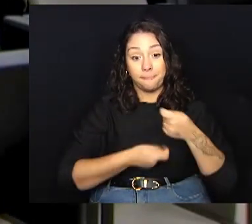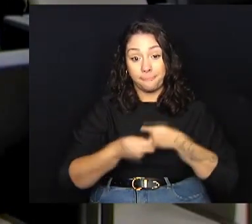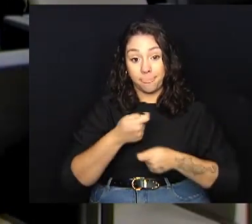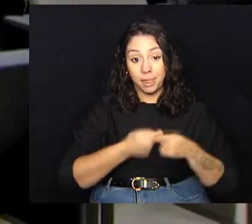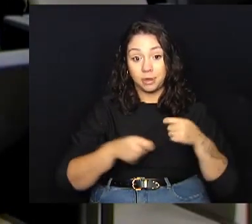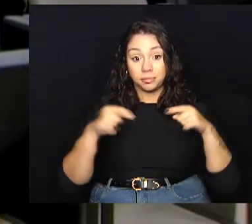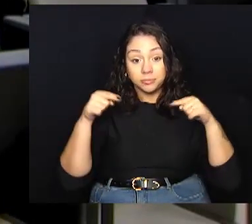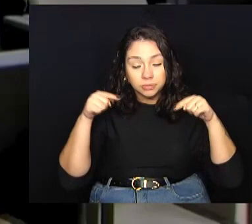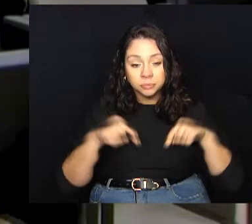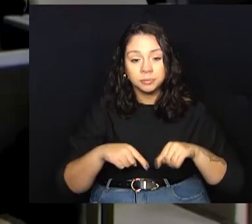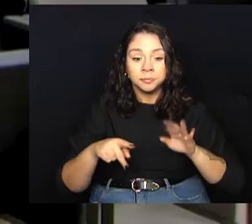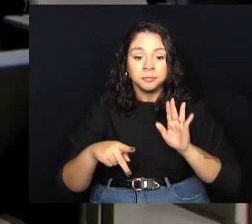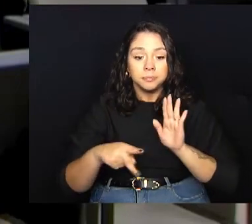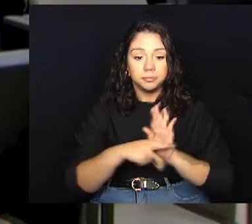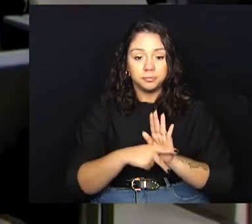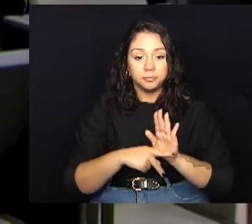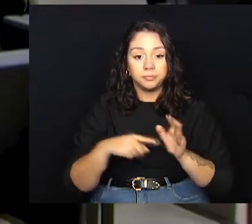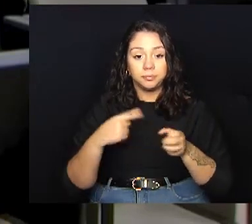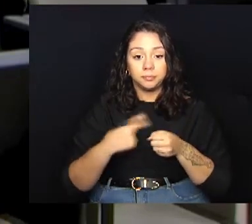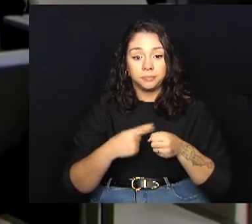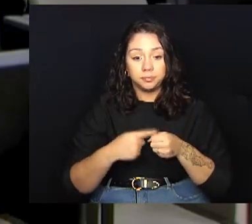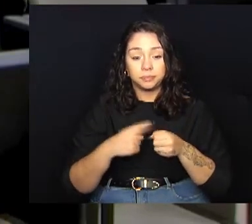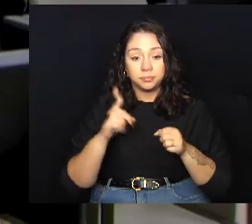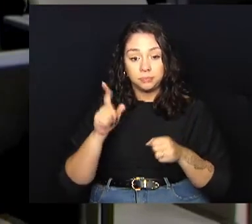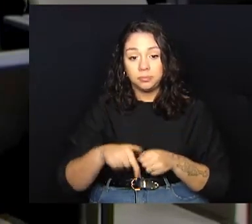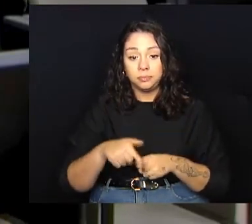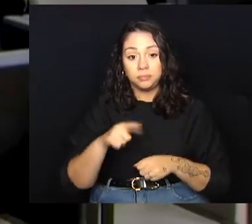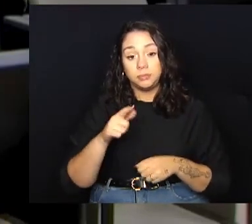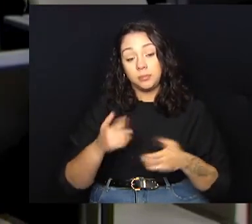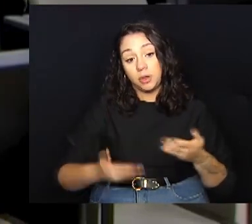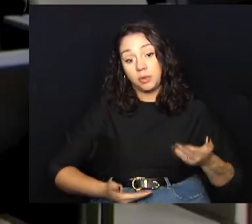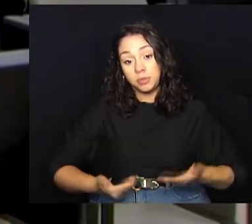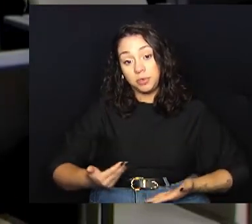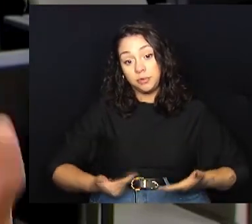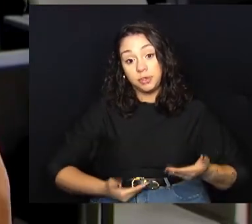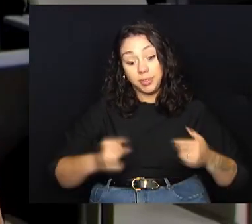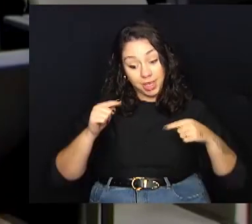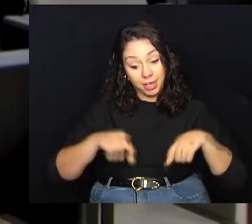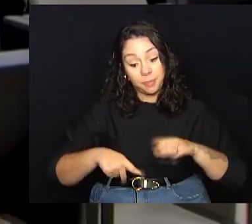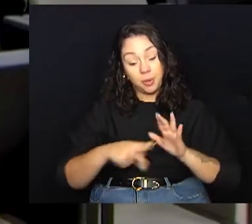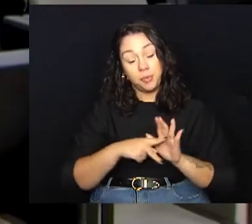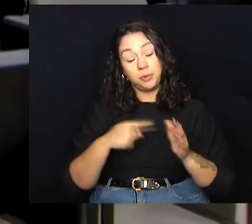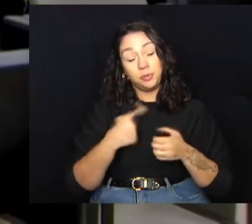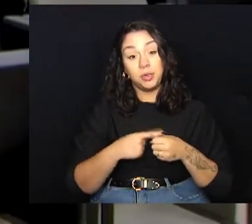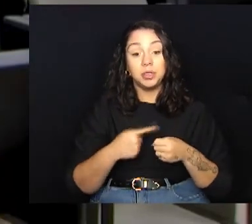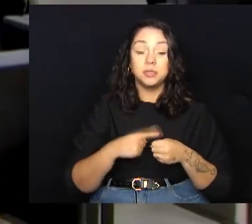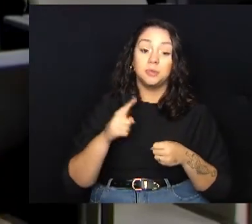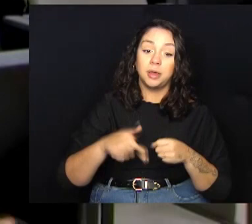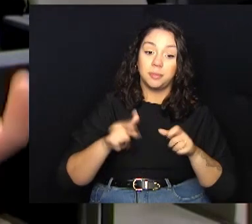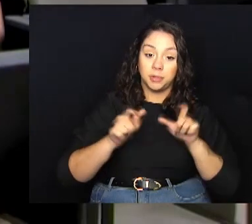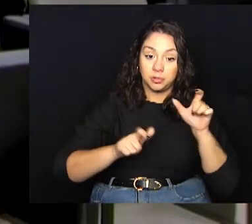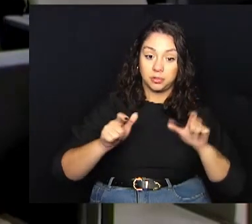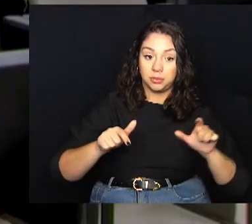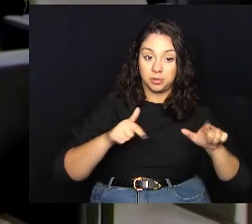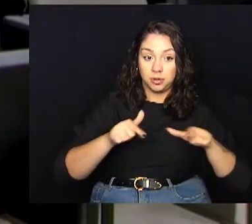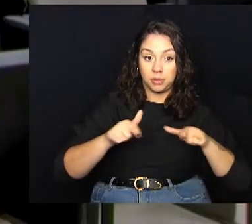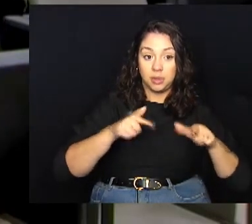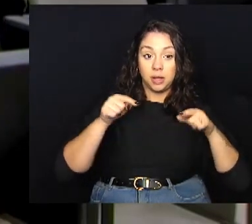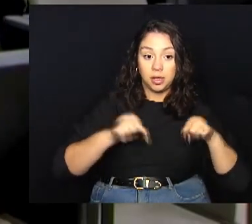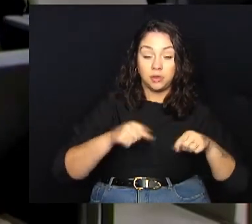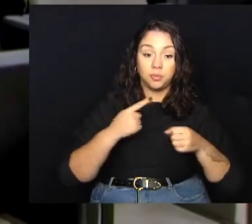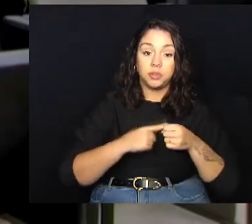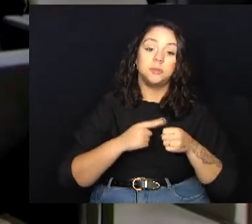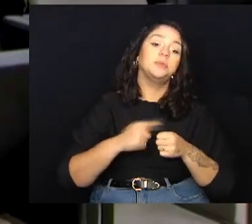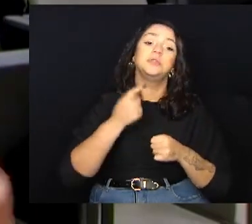da do município é um serviço que aqui está no município de Campinas São trabalhadores aqui do município de Campinas